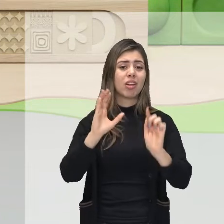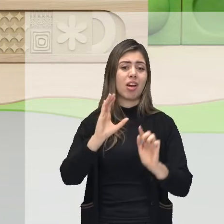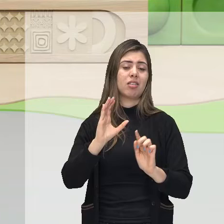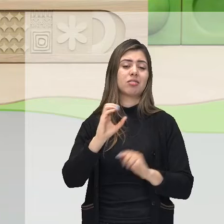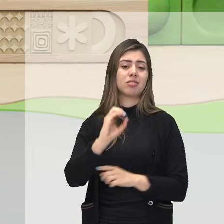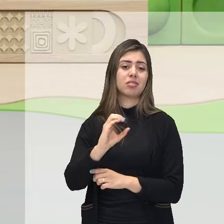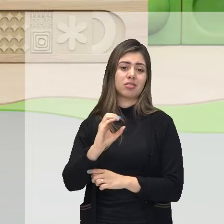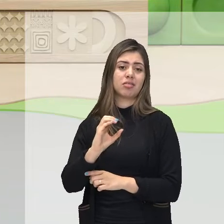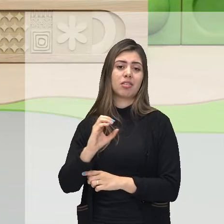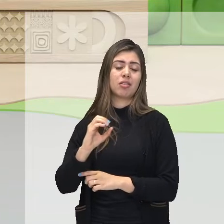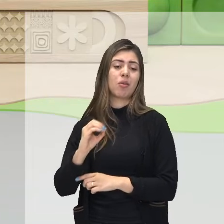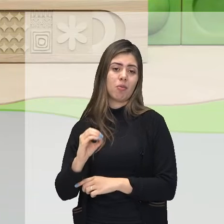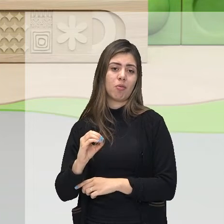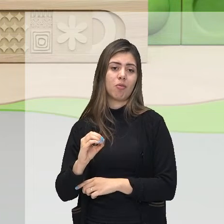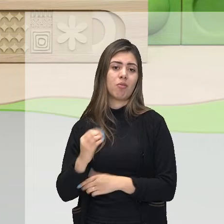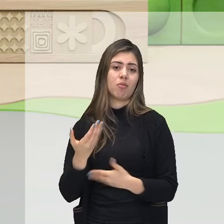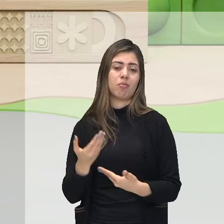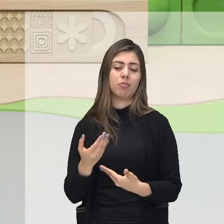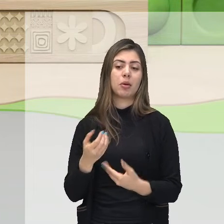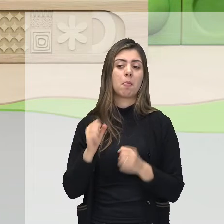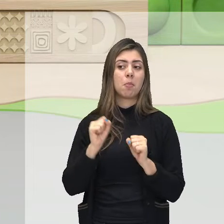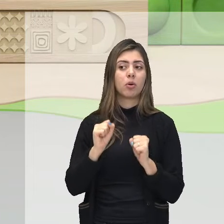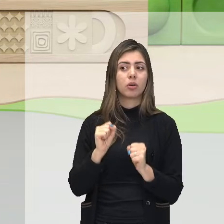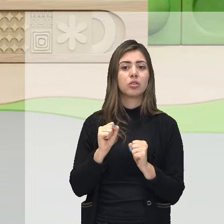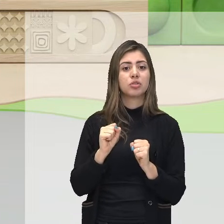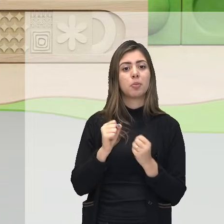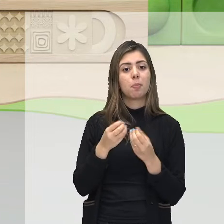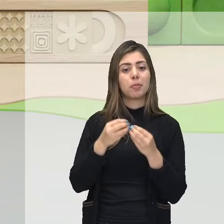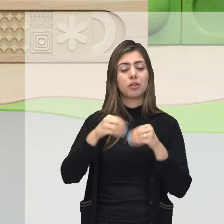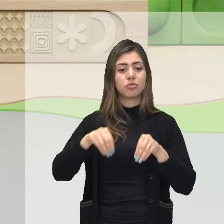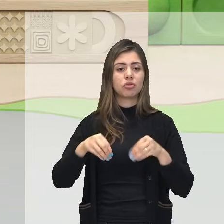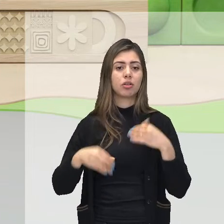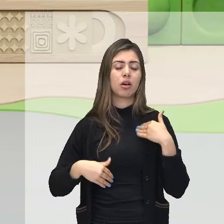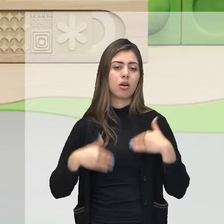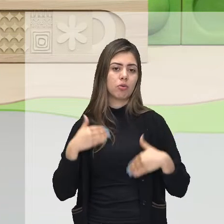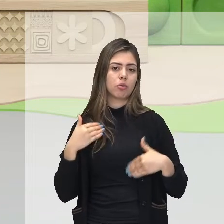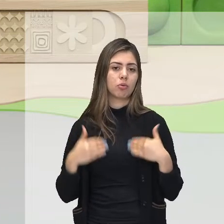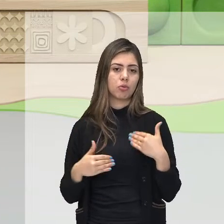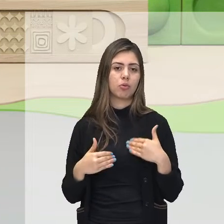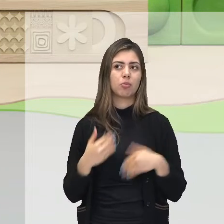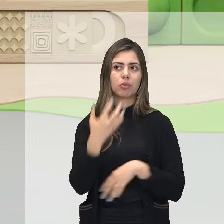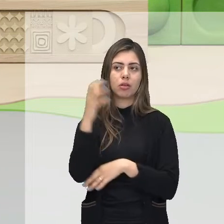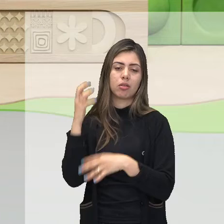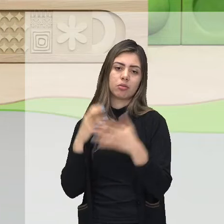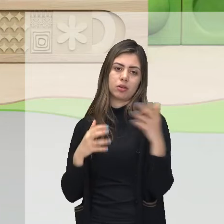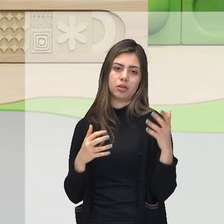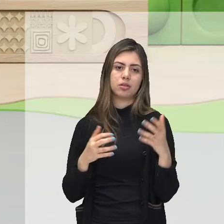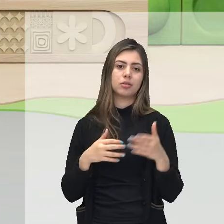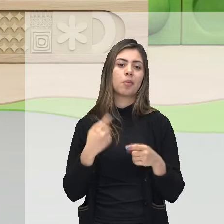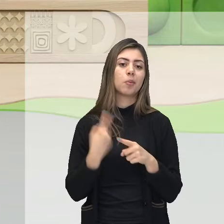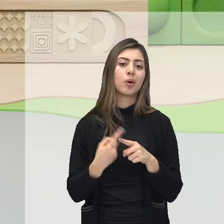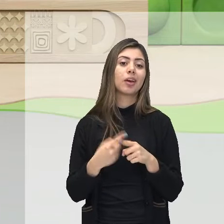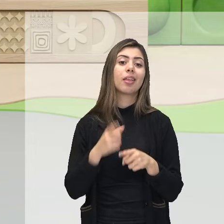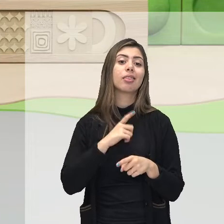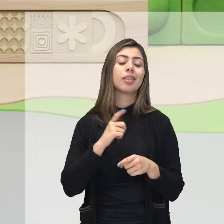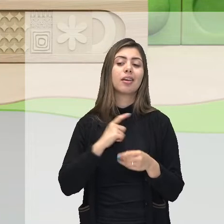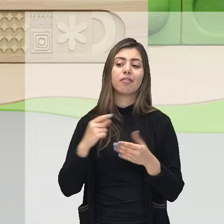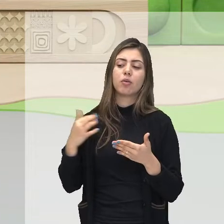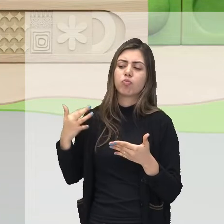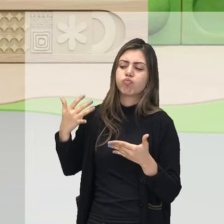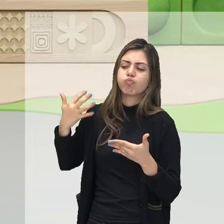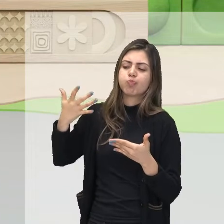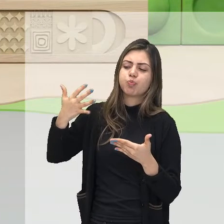gases tóxicos, gases que a gente chama de gases do efeito estufa, que foram emitidos aí ao